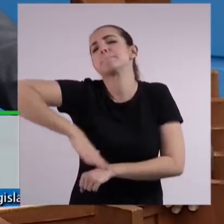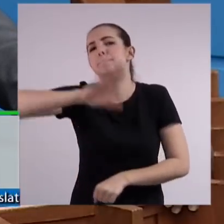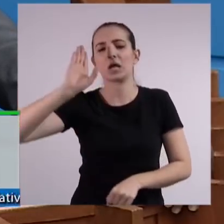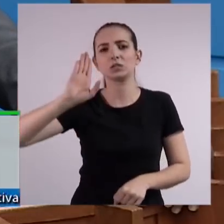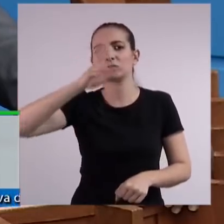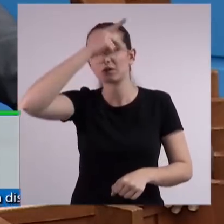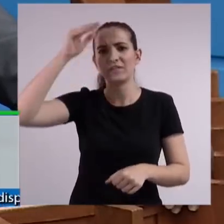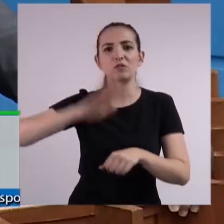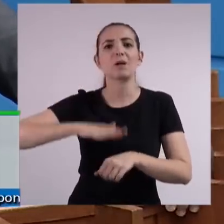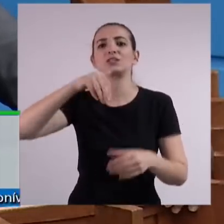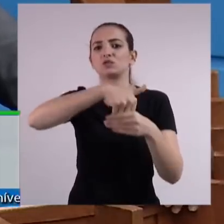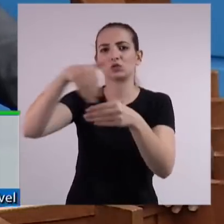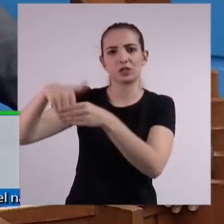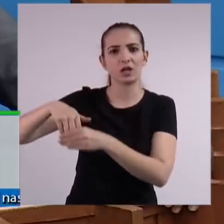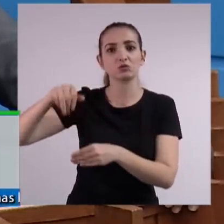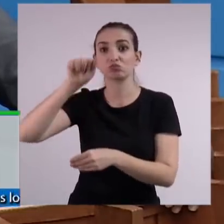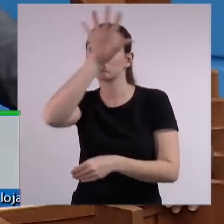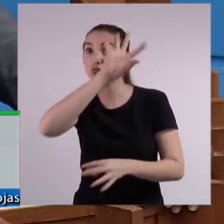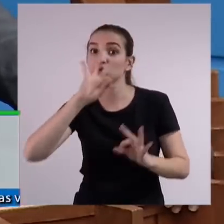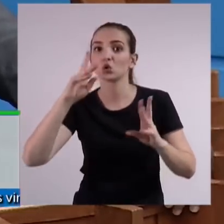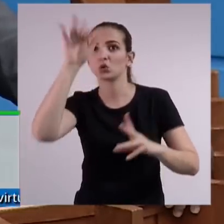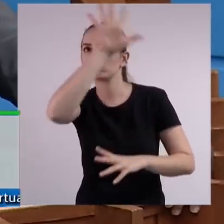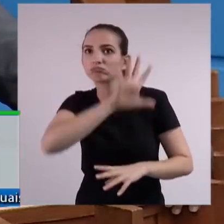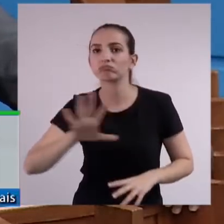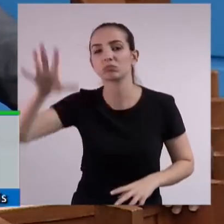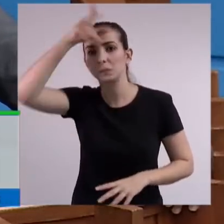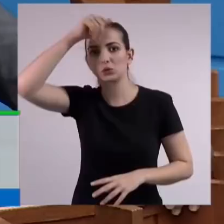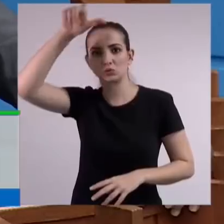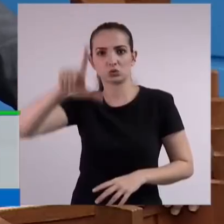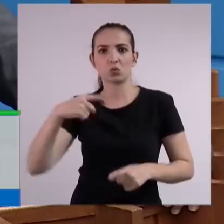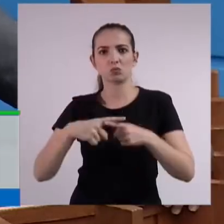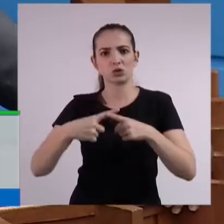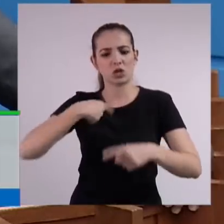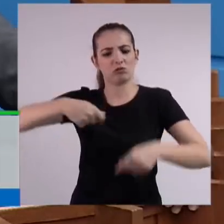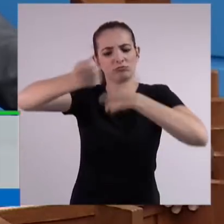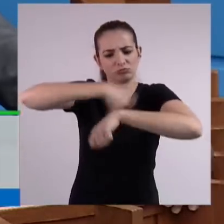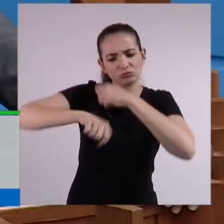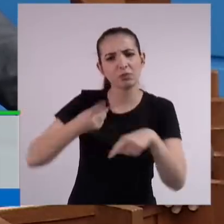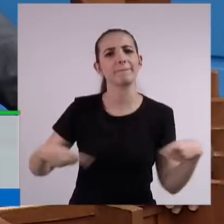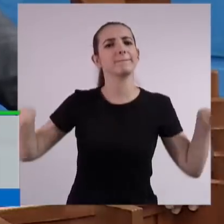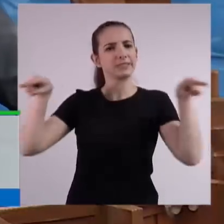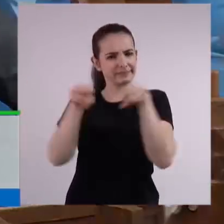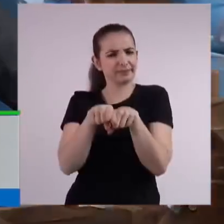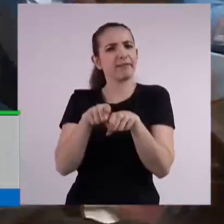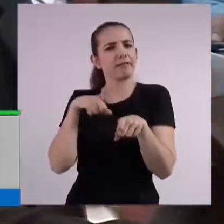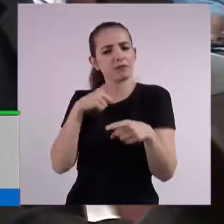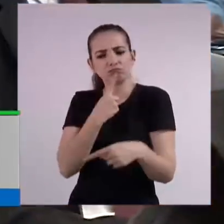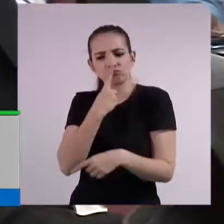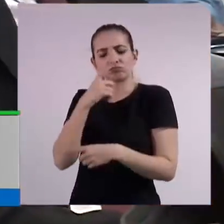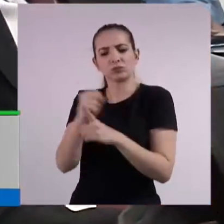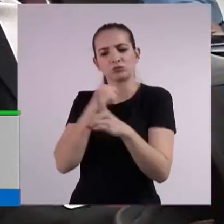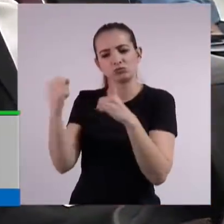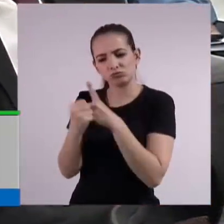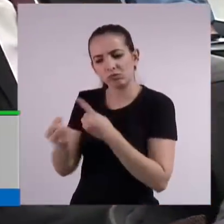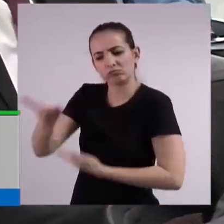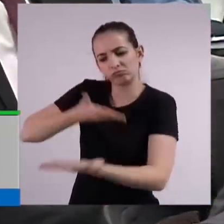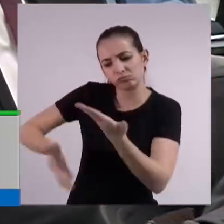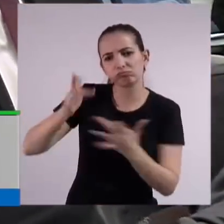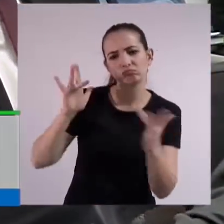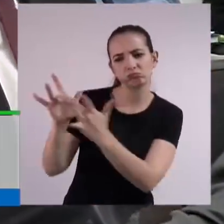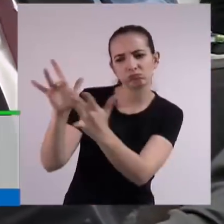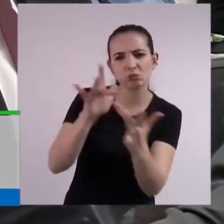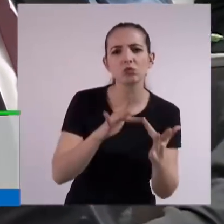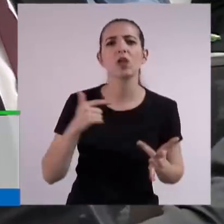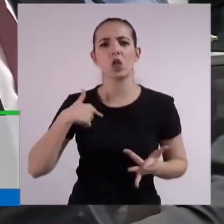Sul, por conta da gestão, da parceria, da relação que estabelecemos com a sociedade, por